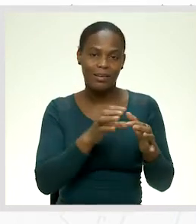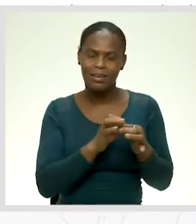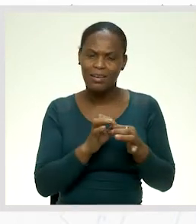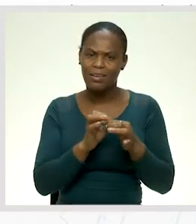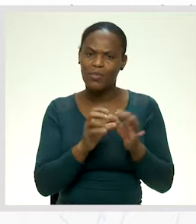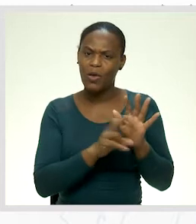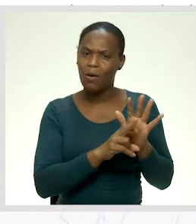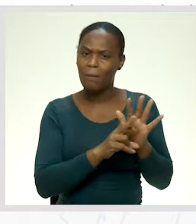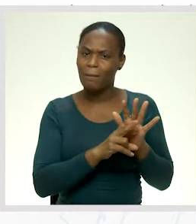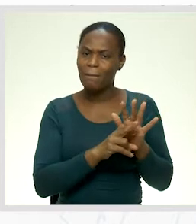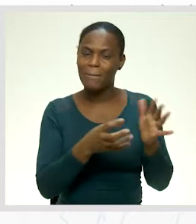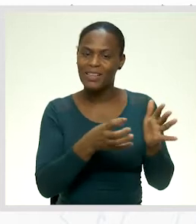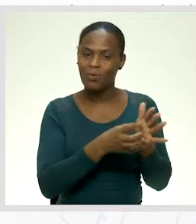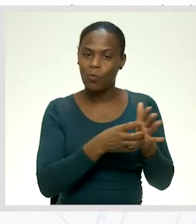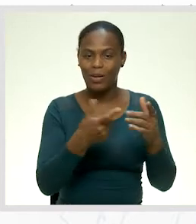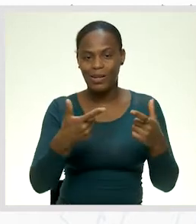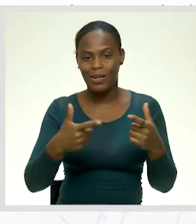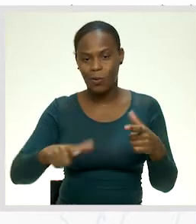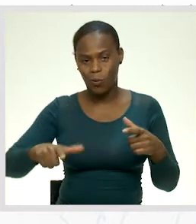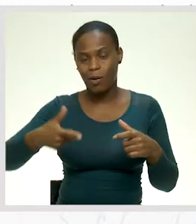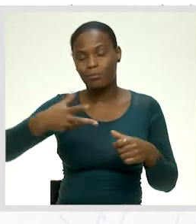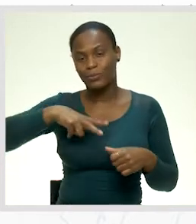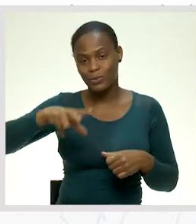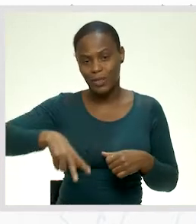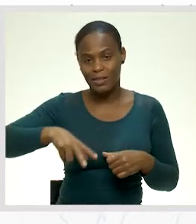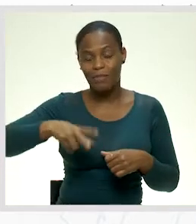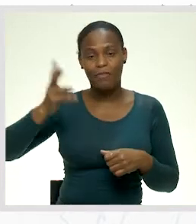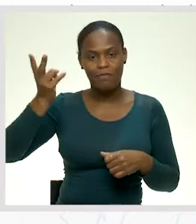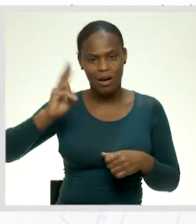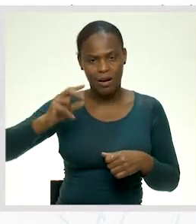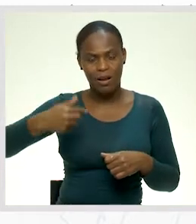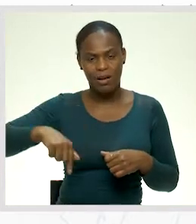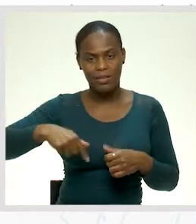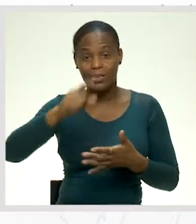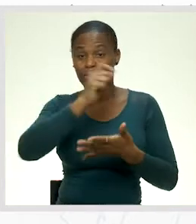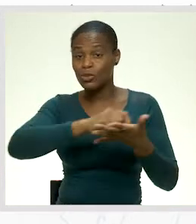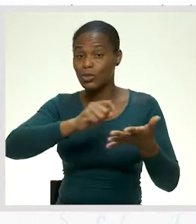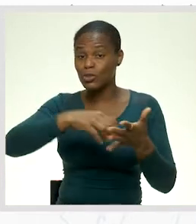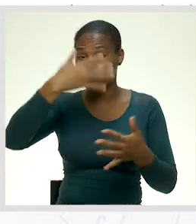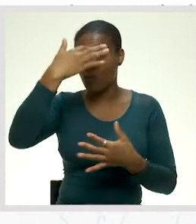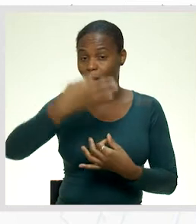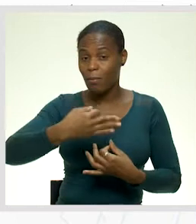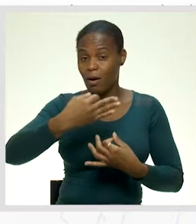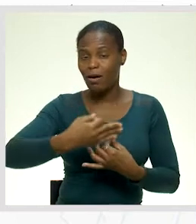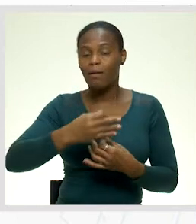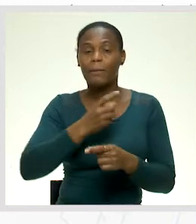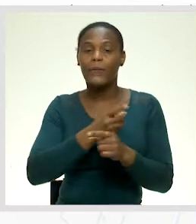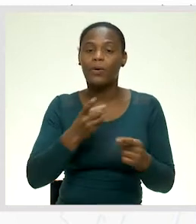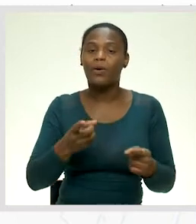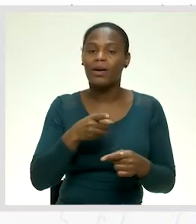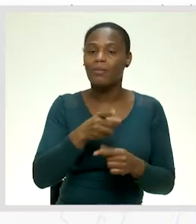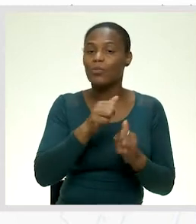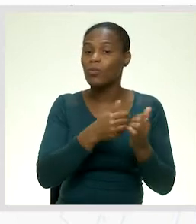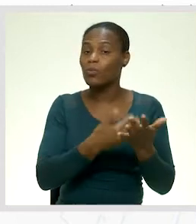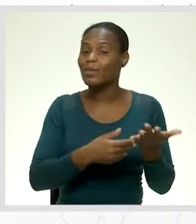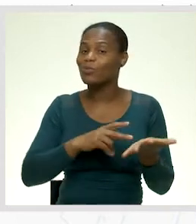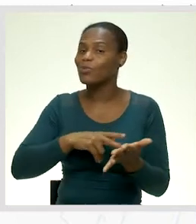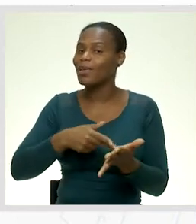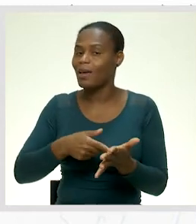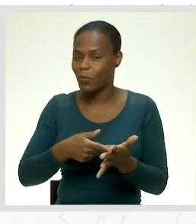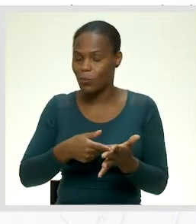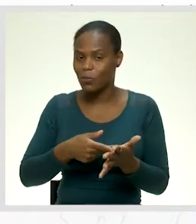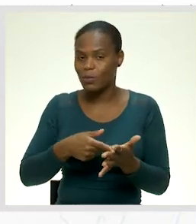padrão da língua portuguesa, valendo-se de um registro formal, uma vez que se trata de documento técnico e, em